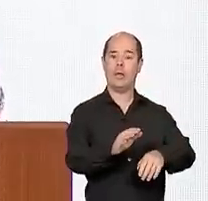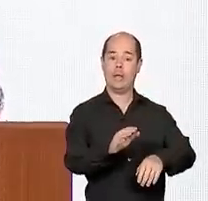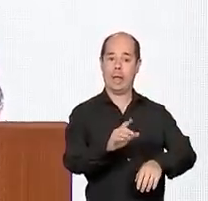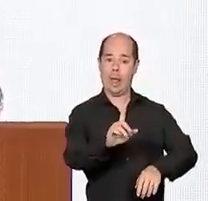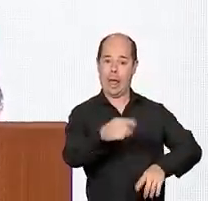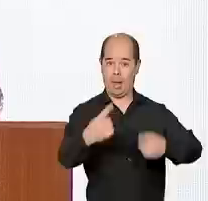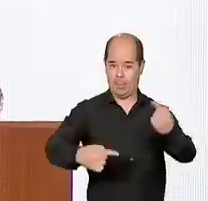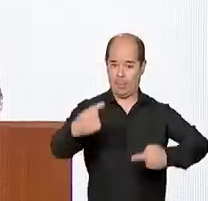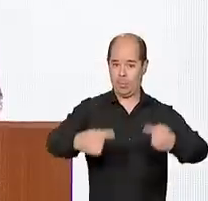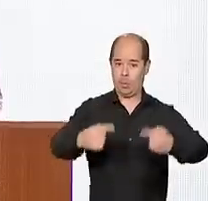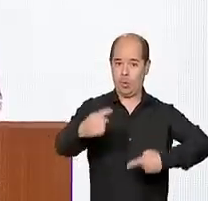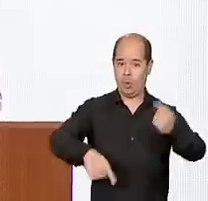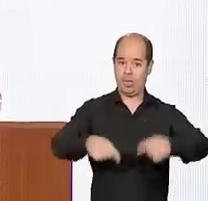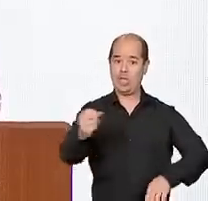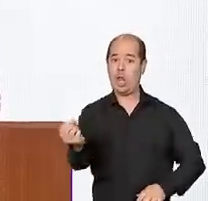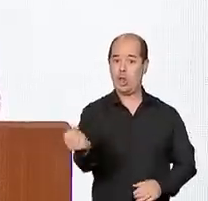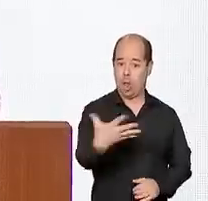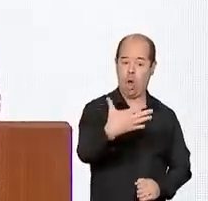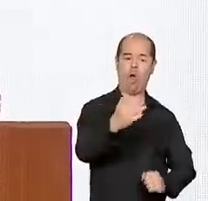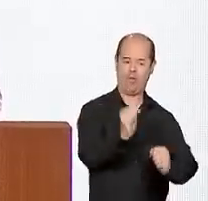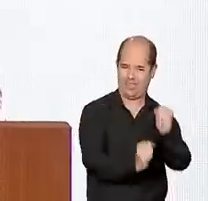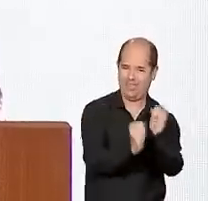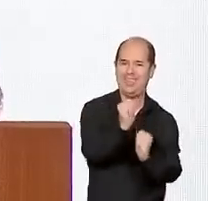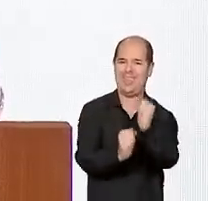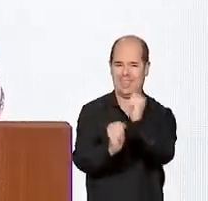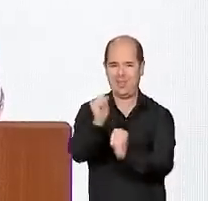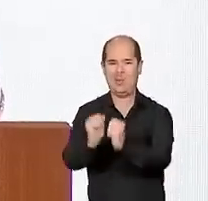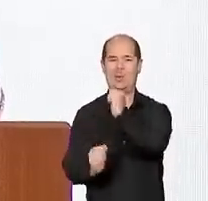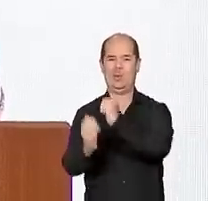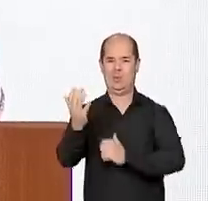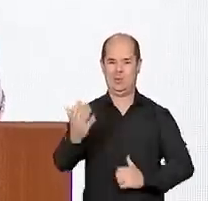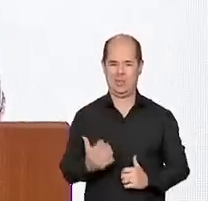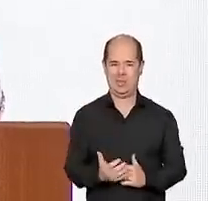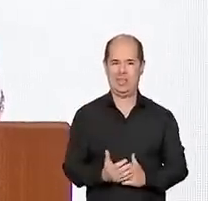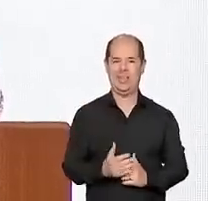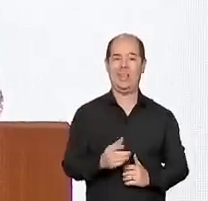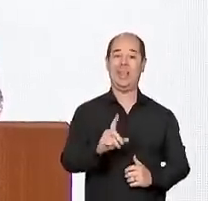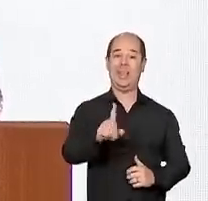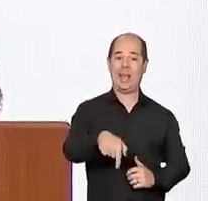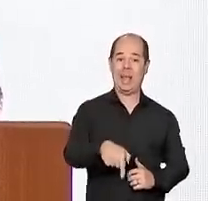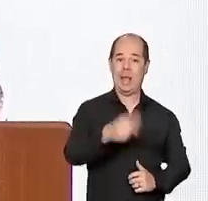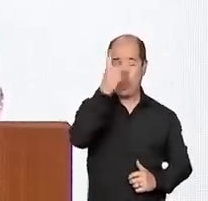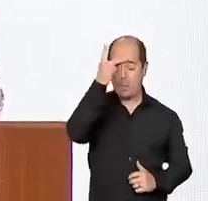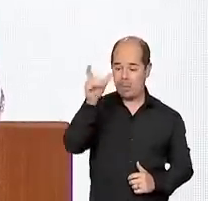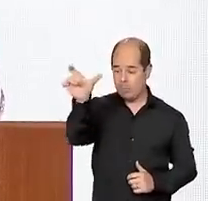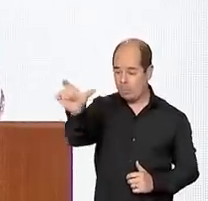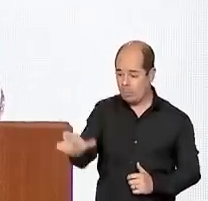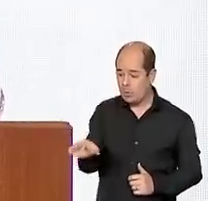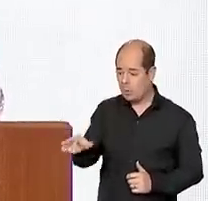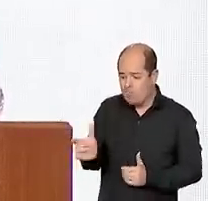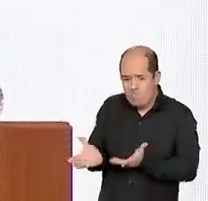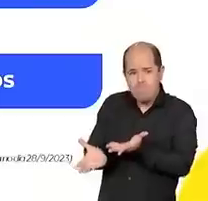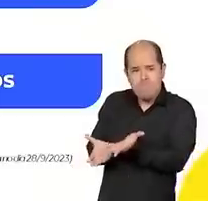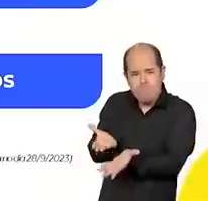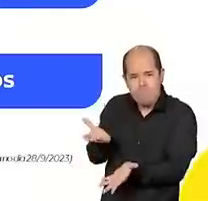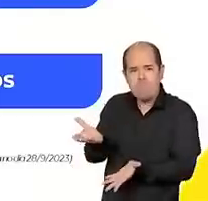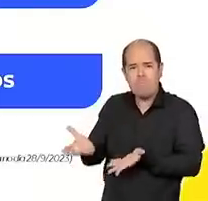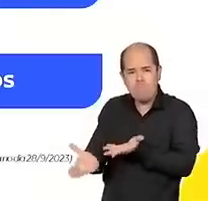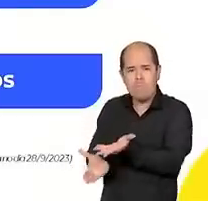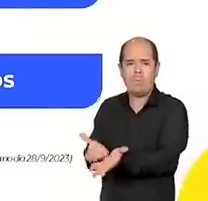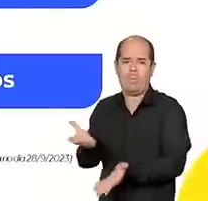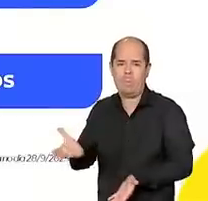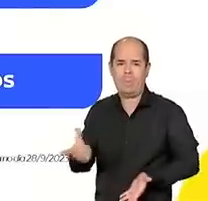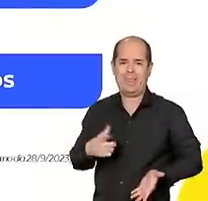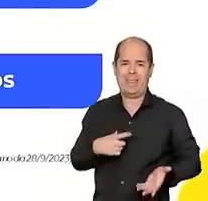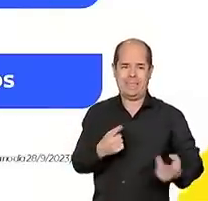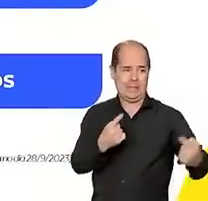da política da nova industrialização, como eu falei, é o cuidado com as pessoas. São os desafios presentes